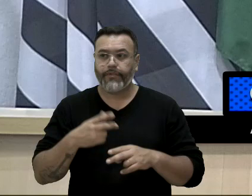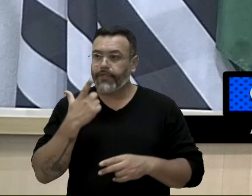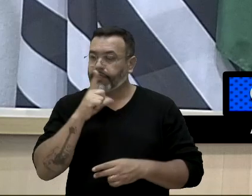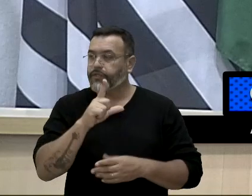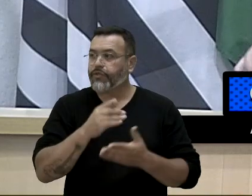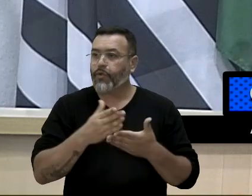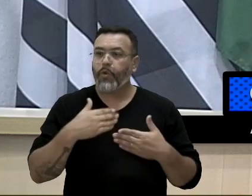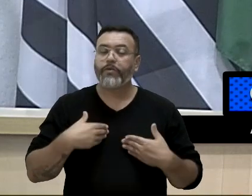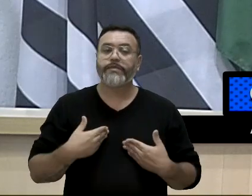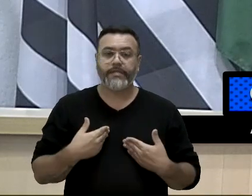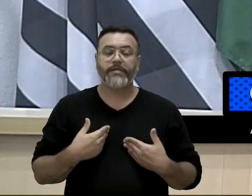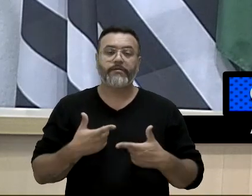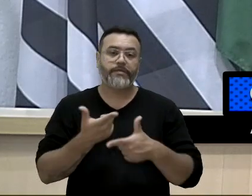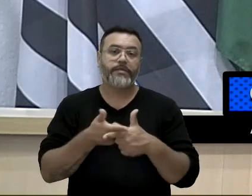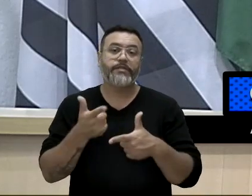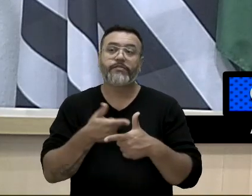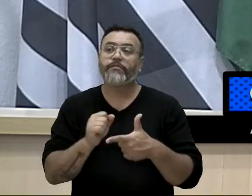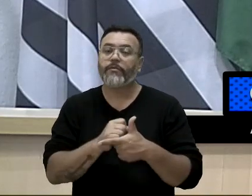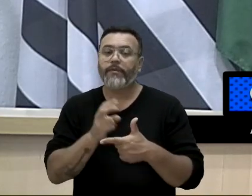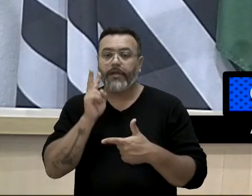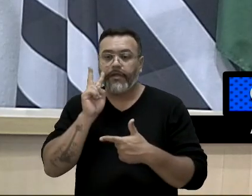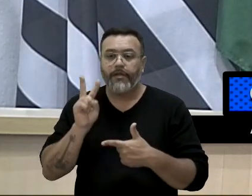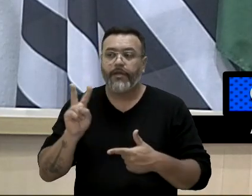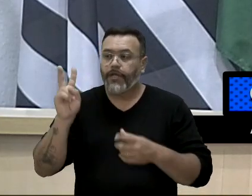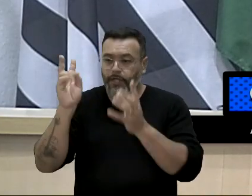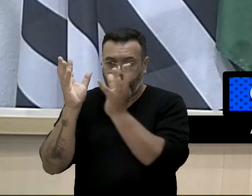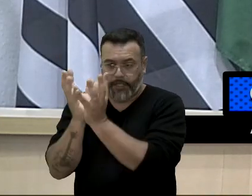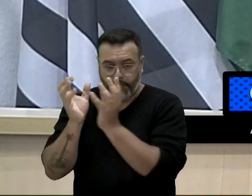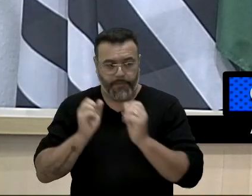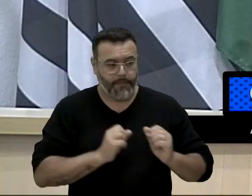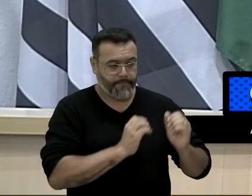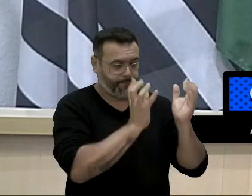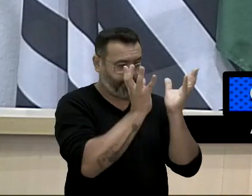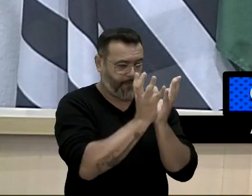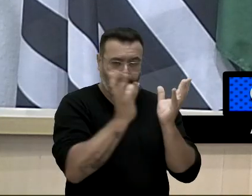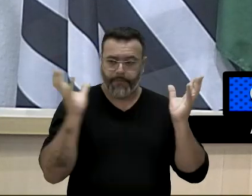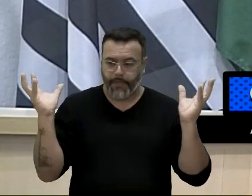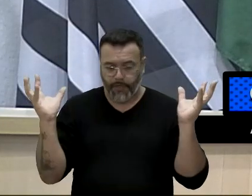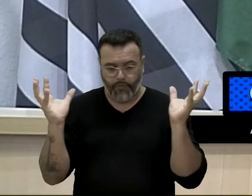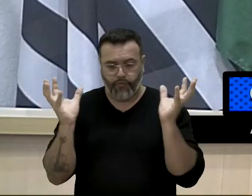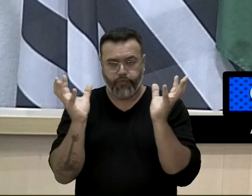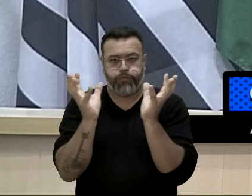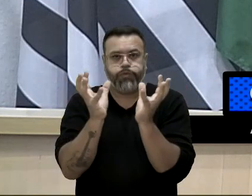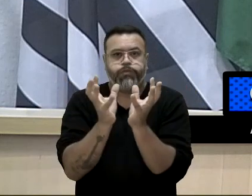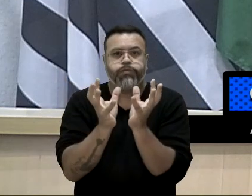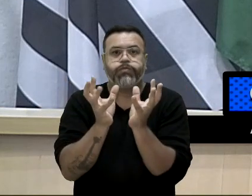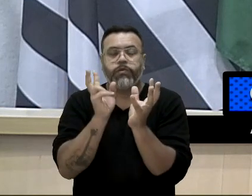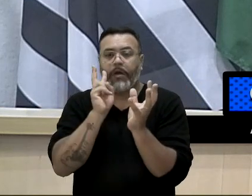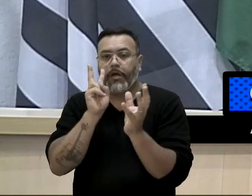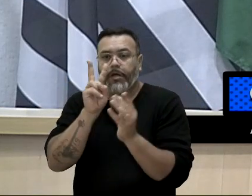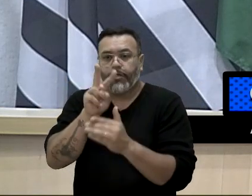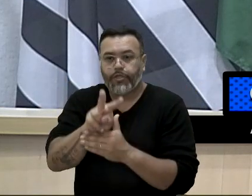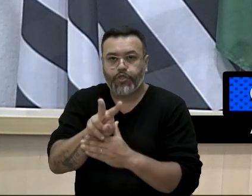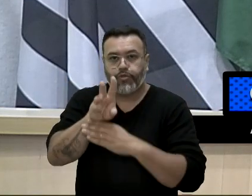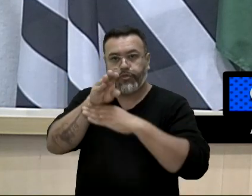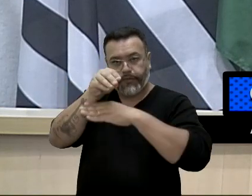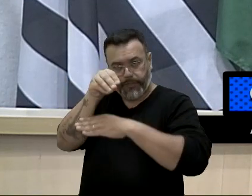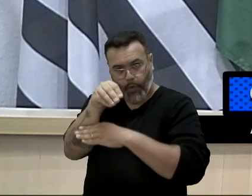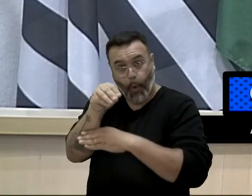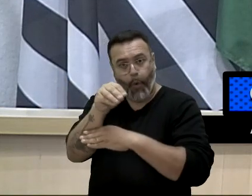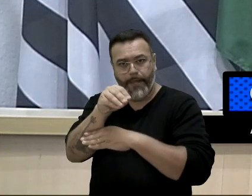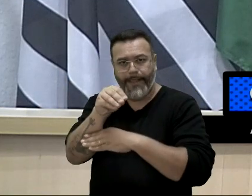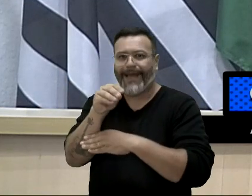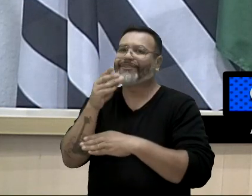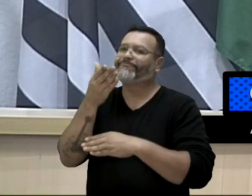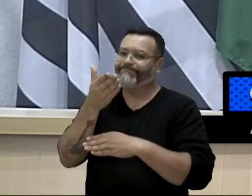sejam vistos junto, né, com as demais equipes. A gente acha isso muito importante. A gente está com um